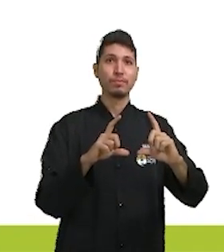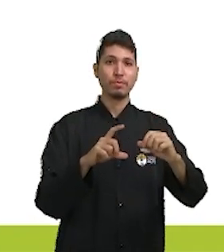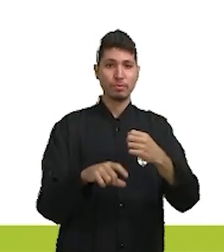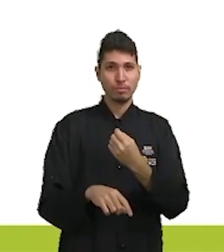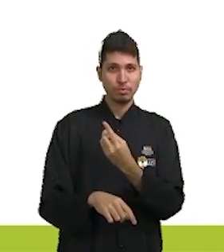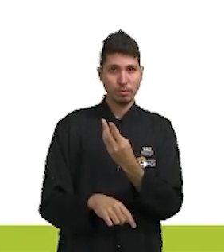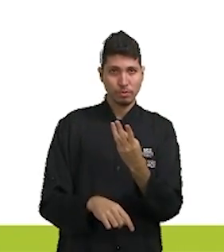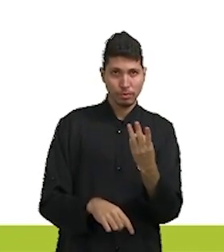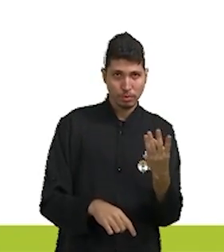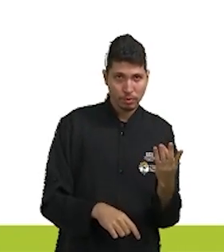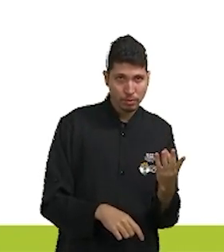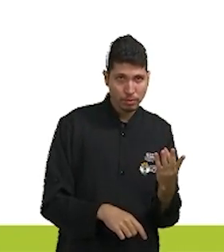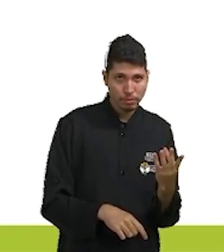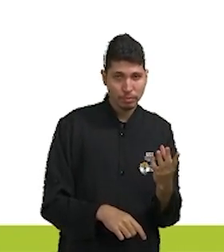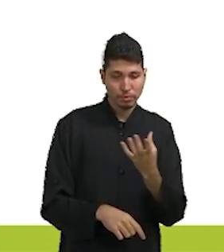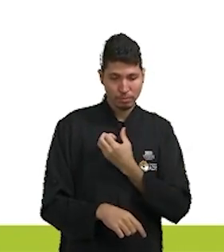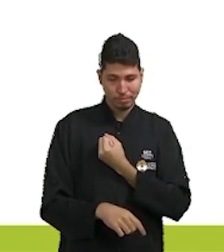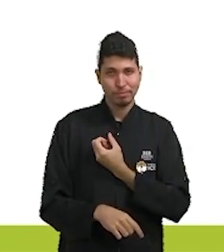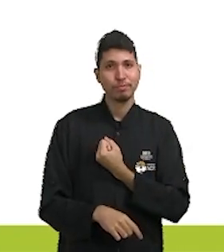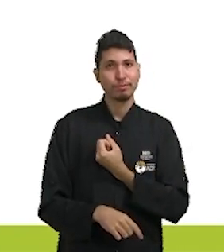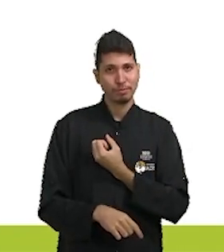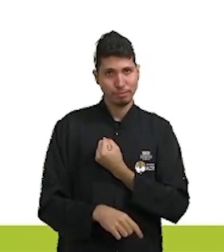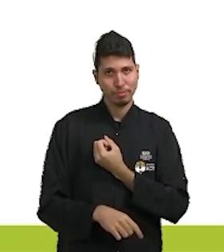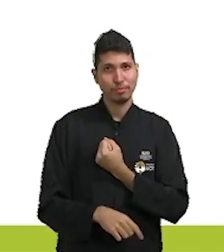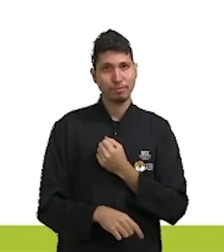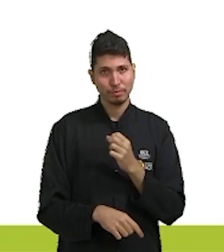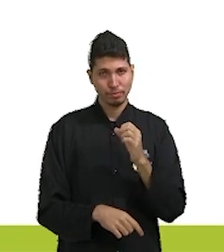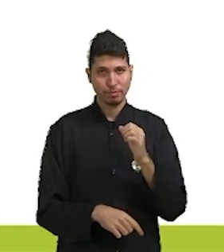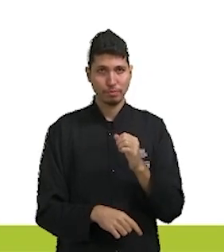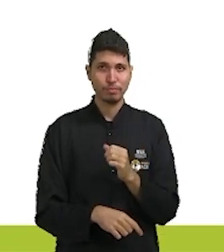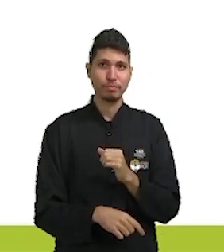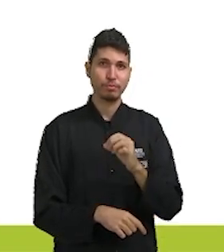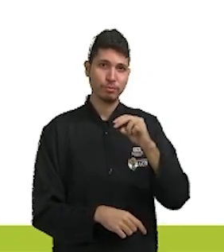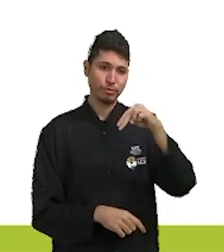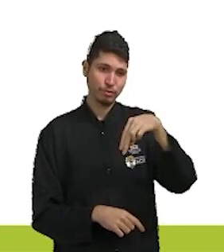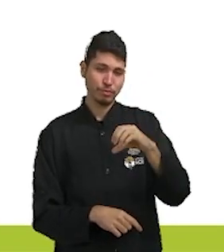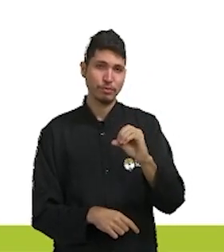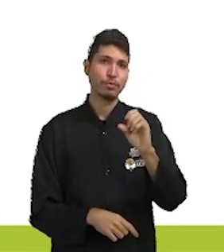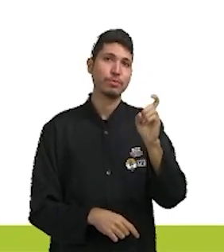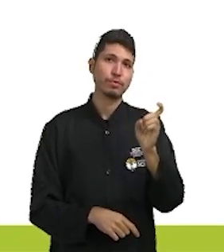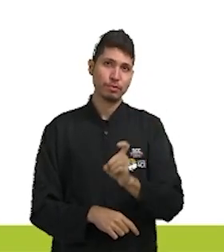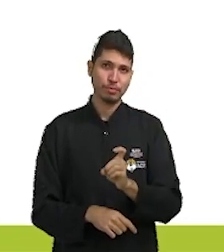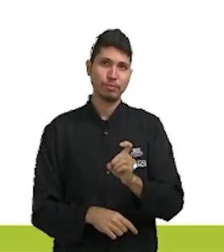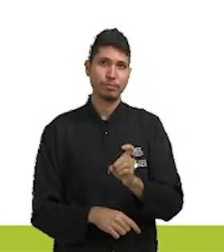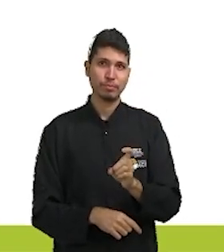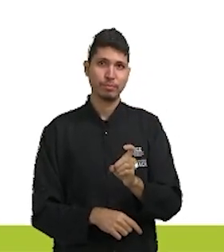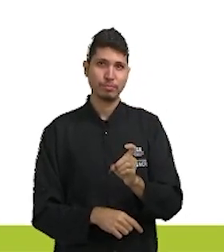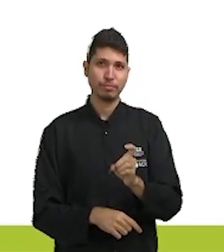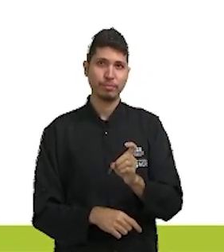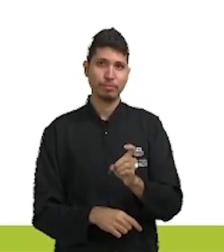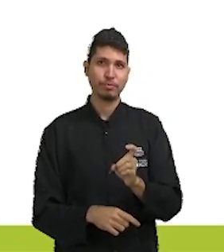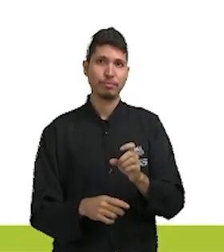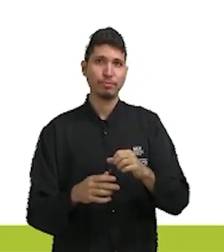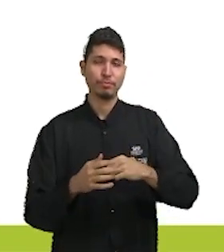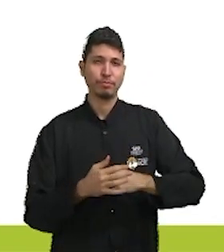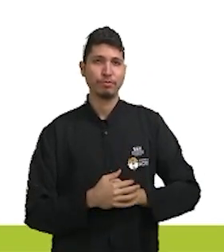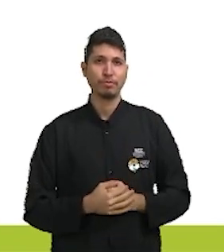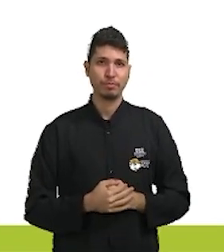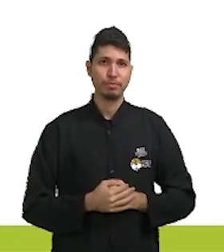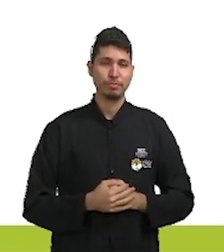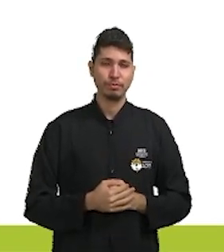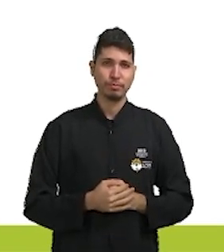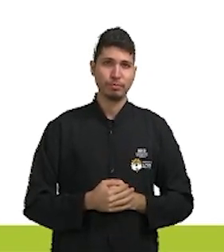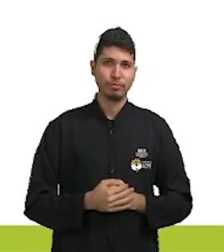NOx? Se houve um aumento do número de NOx, de acordo com o nosso esqueminha, nossa tabelinha acima